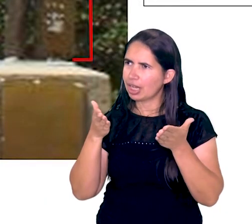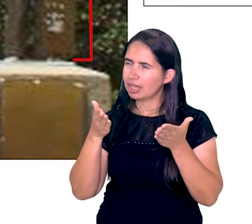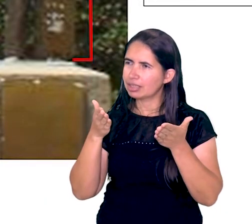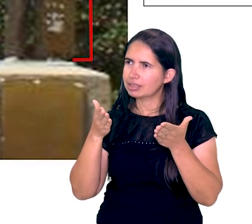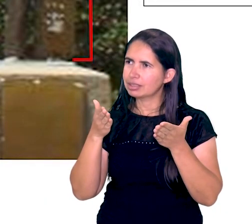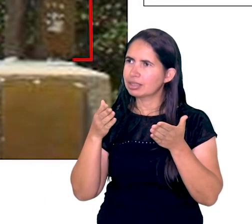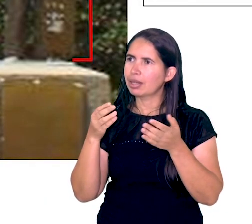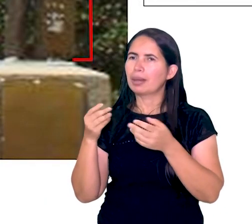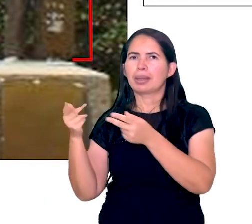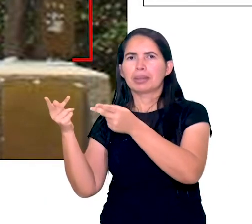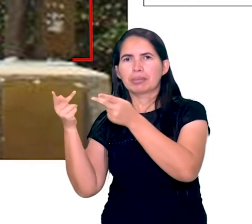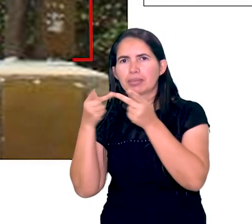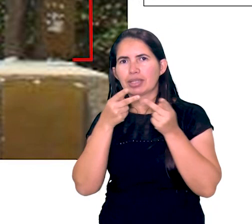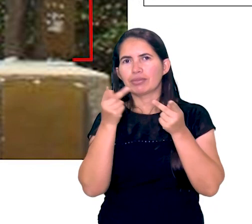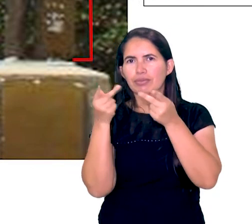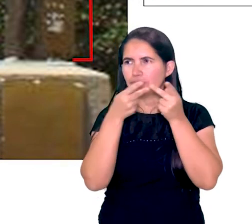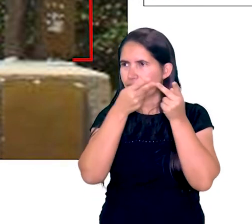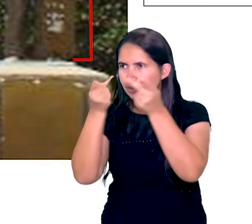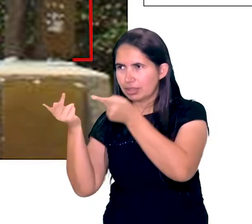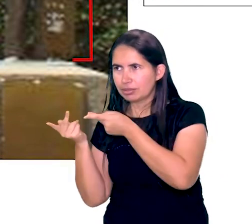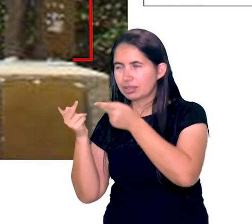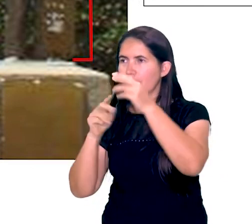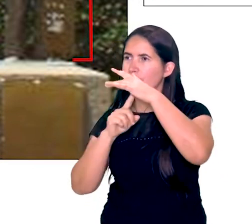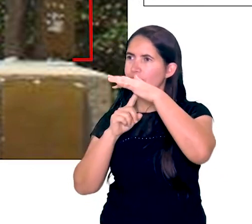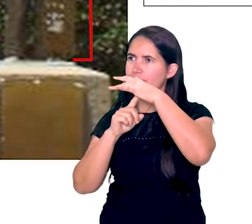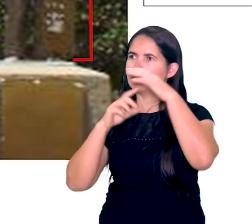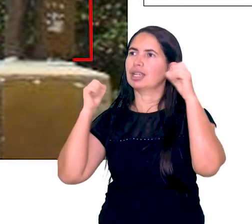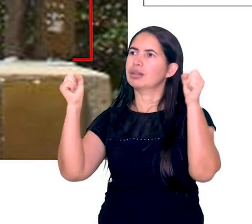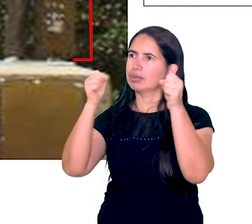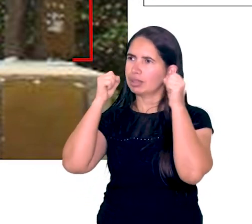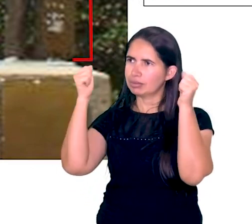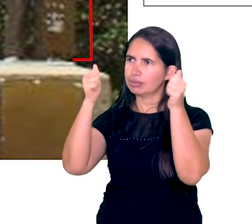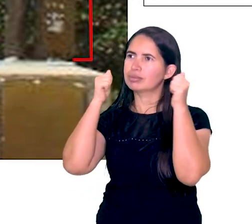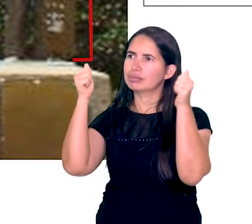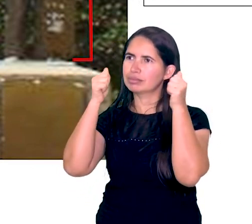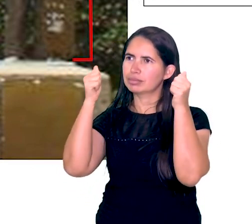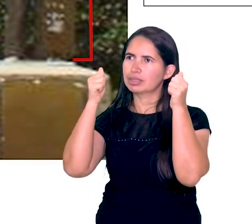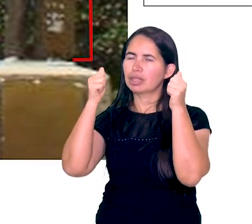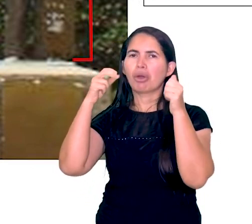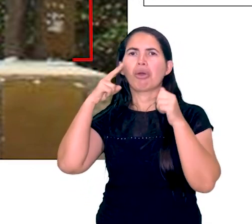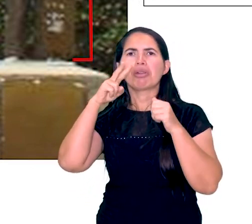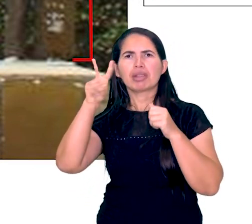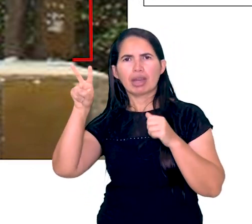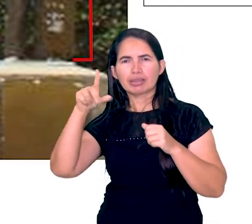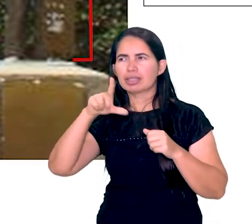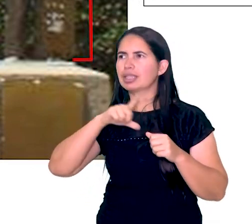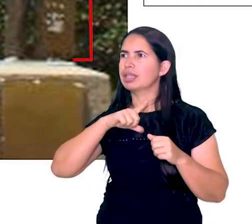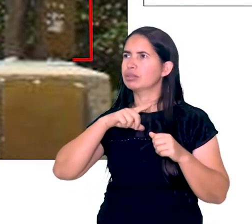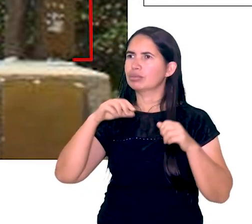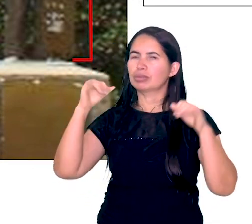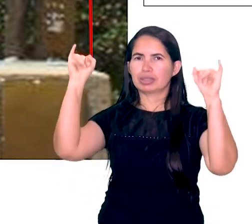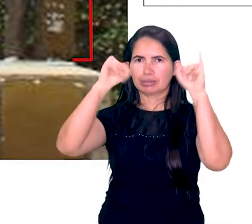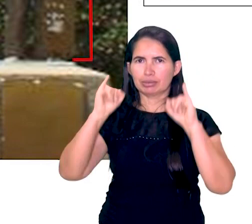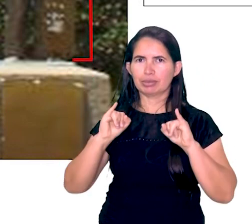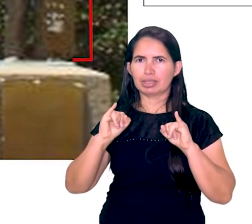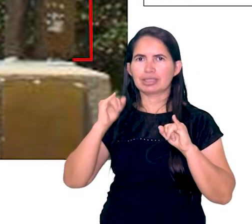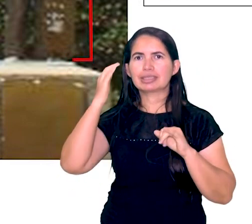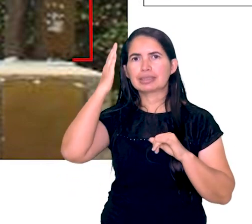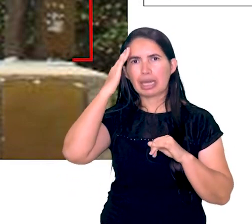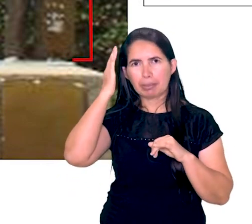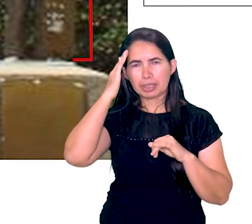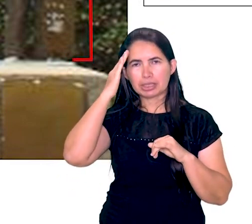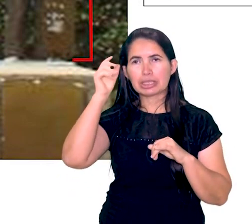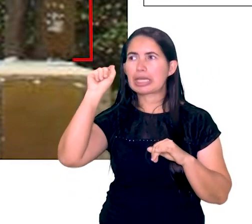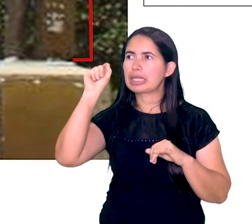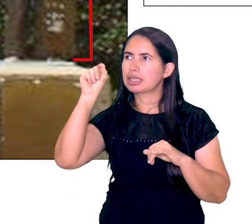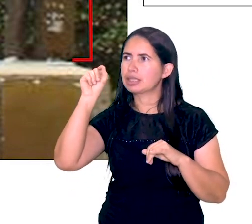Já? Bem-vindos à feira de Caruaru. E observaram também que ao lado existe uma escultura. Sabe de quem é aquela escultura? De